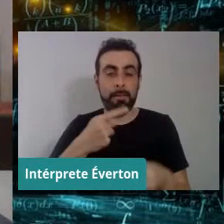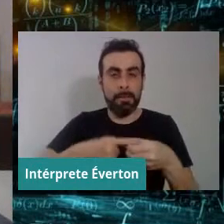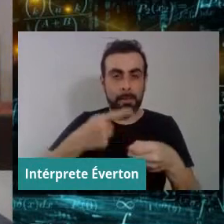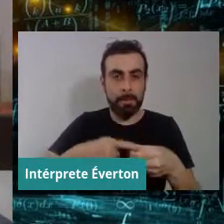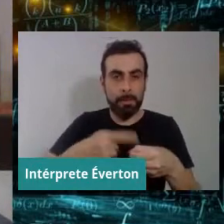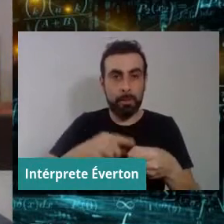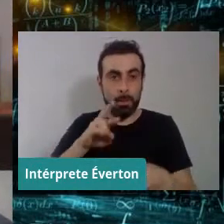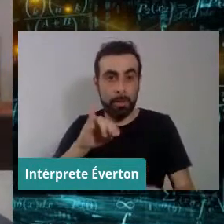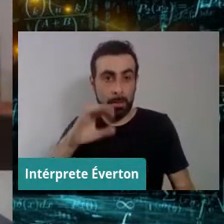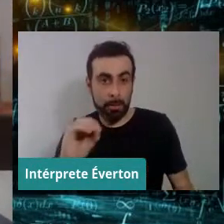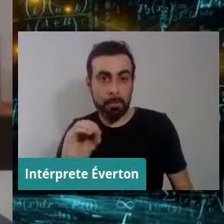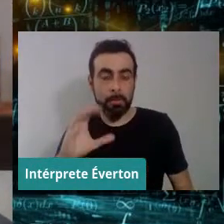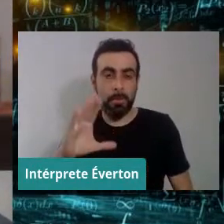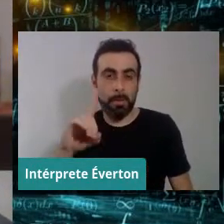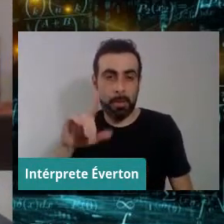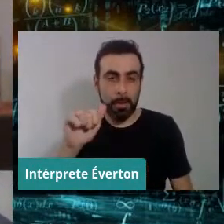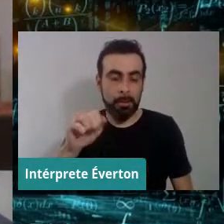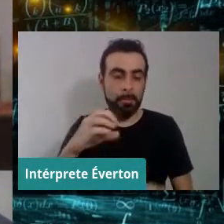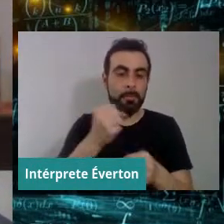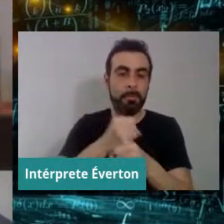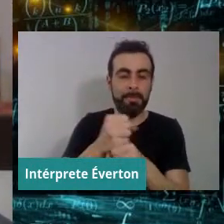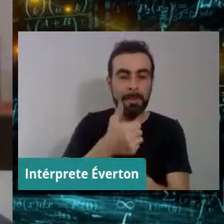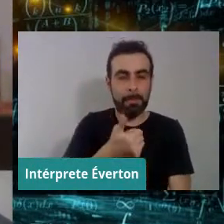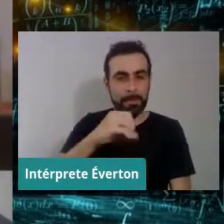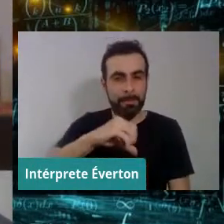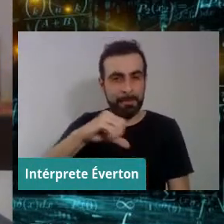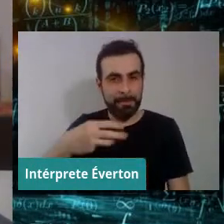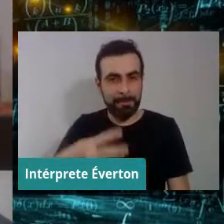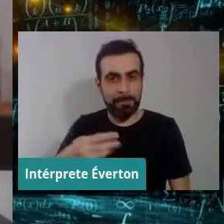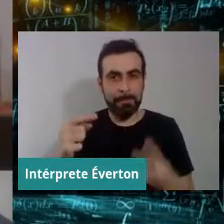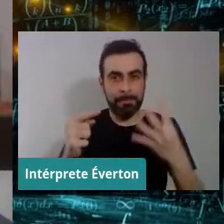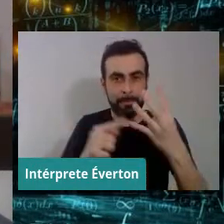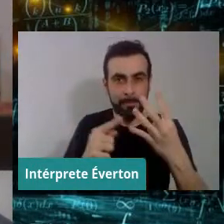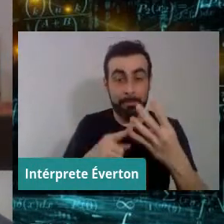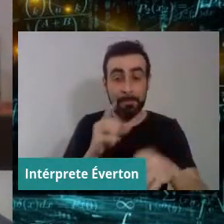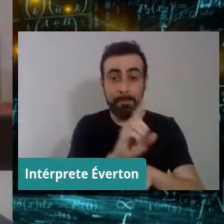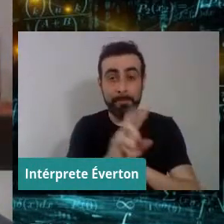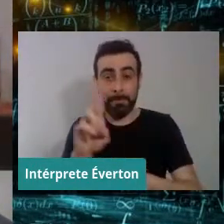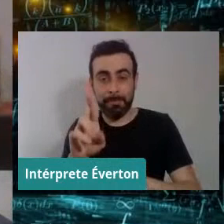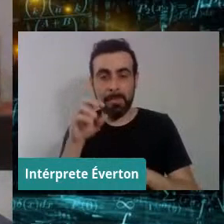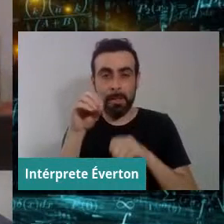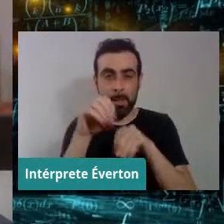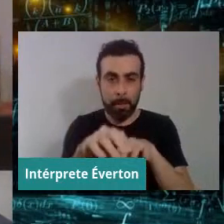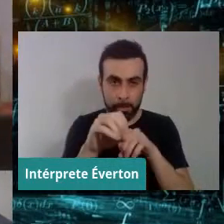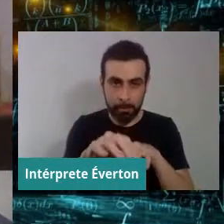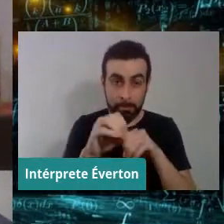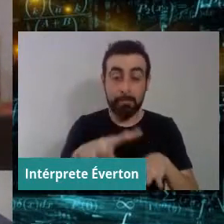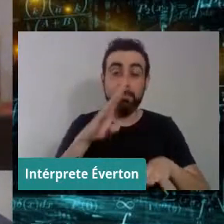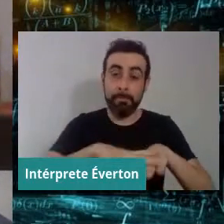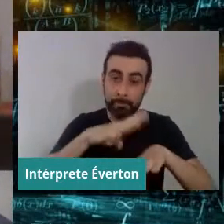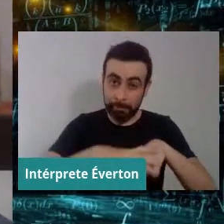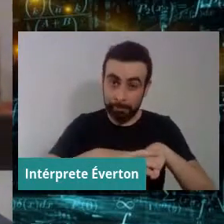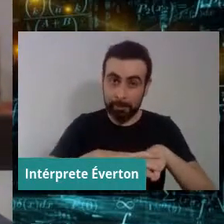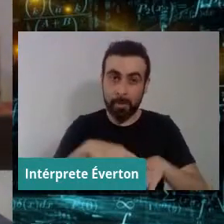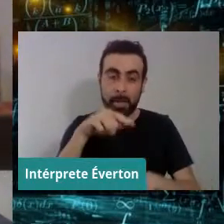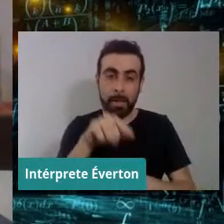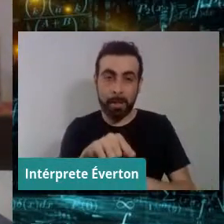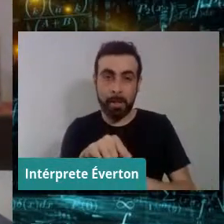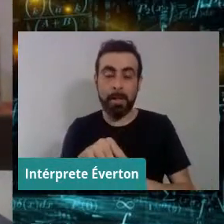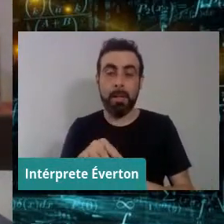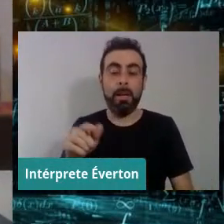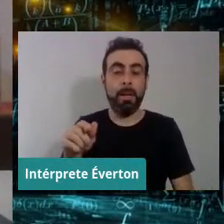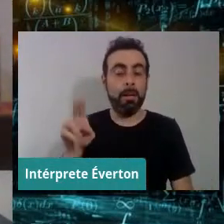em 1993. E doutorado em Educação Matemática